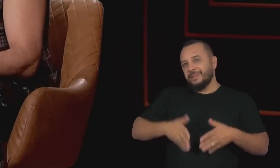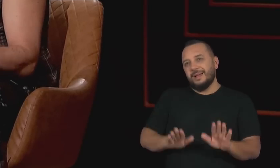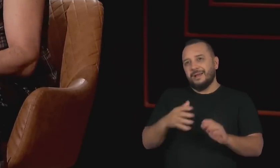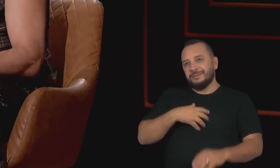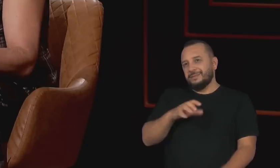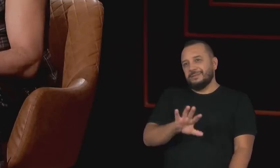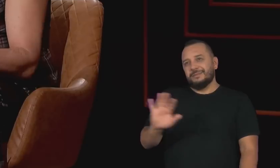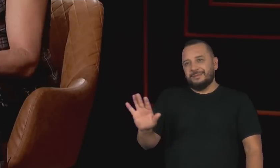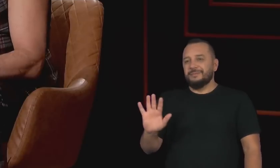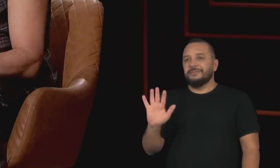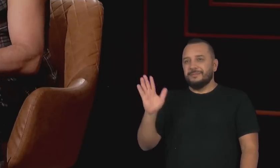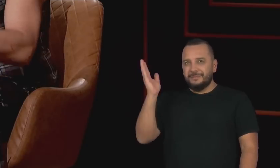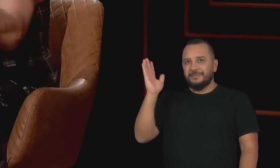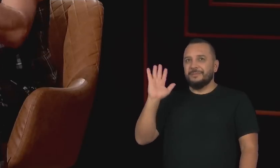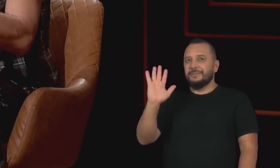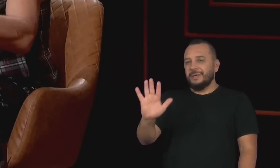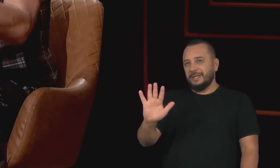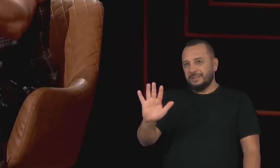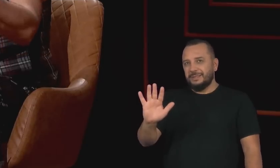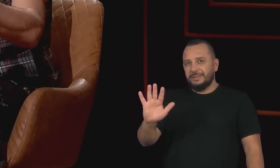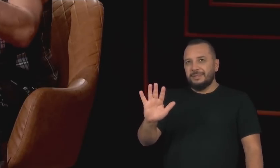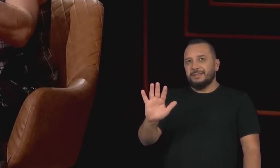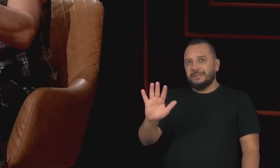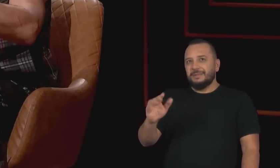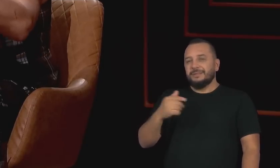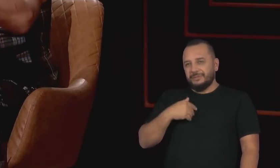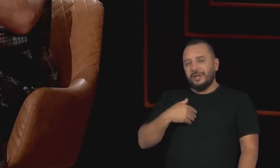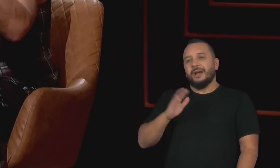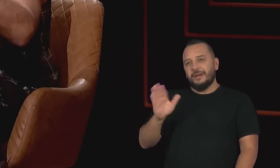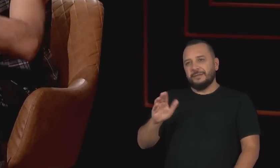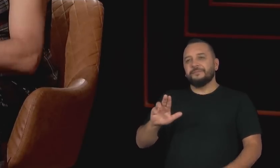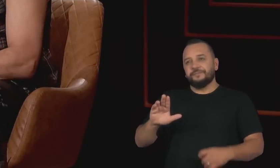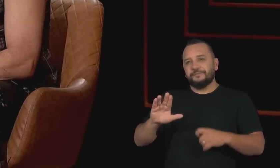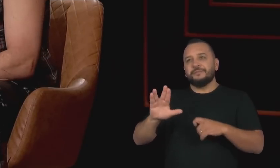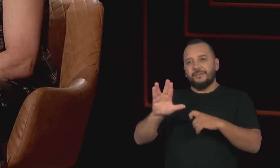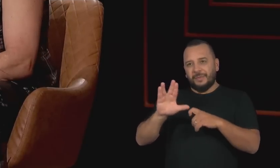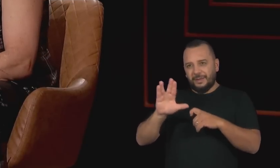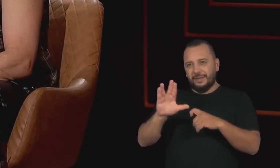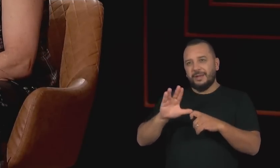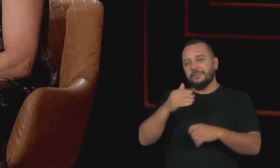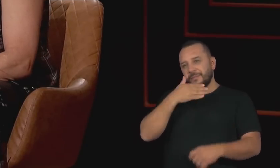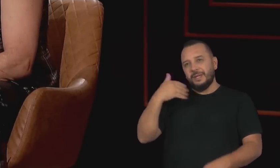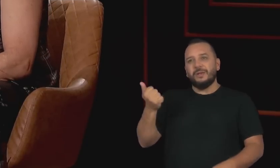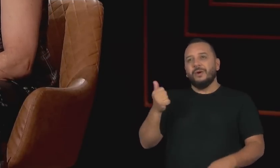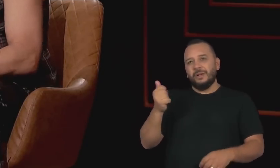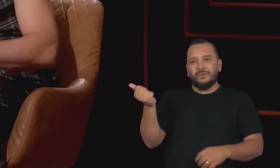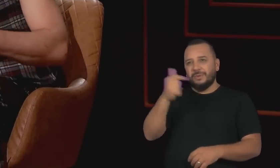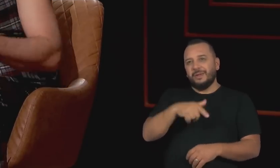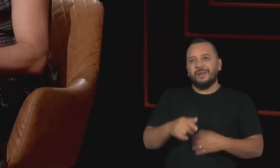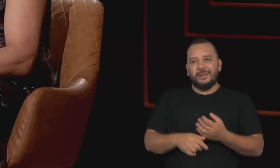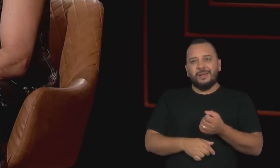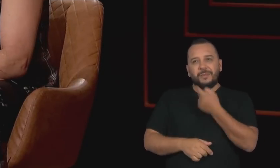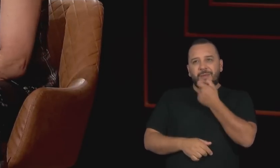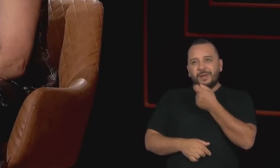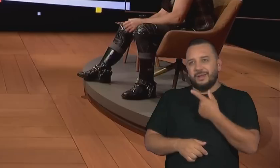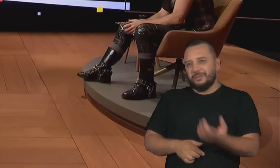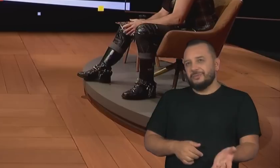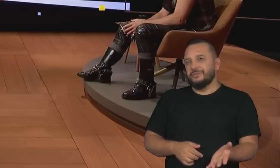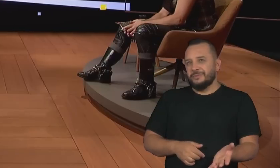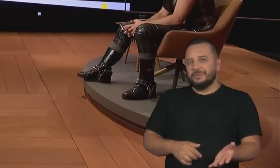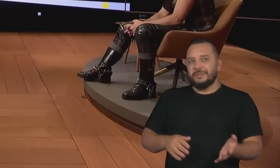isso, mas hoje em dia a gente tem até... Acho que a cannabis pode ser melhor que esses remédios do caramba aí, tá ligado? Pelo menos não tem efeito